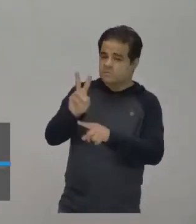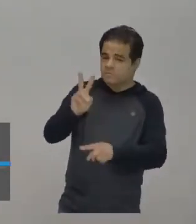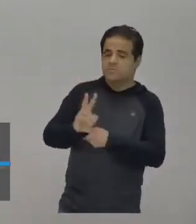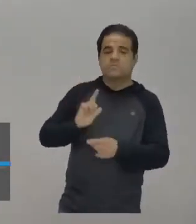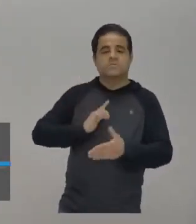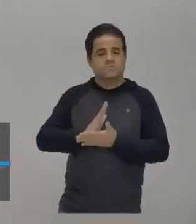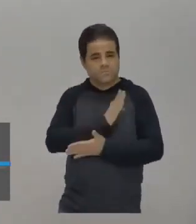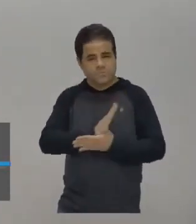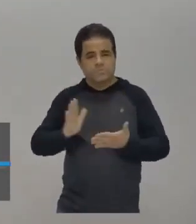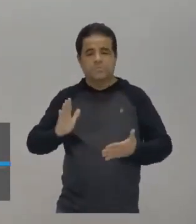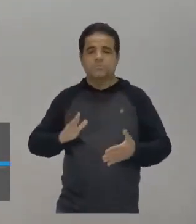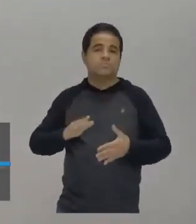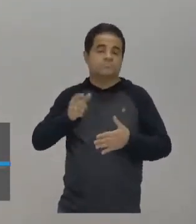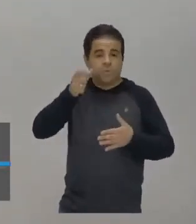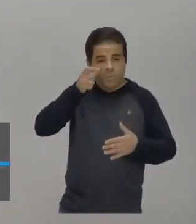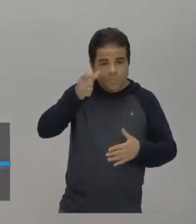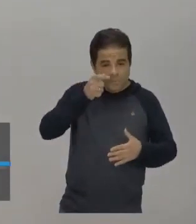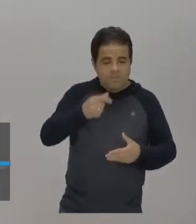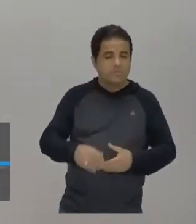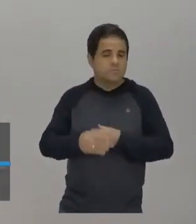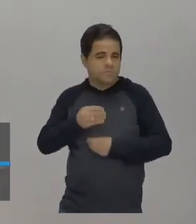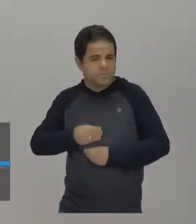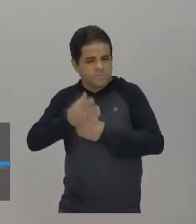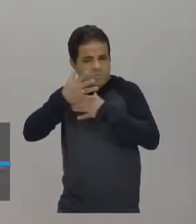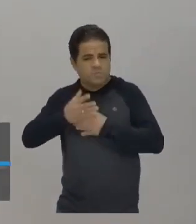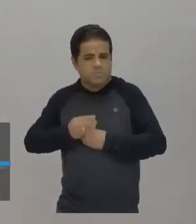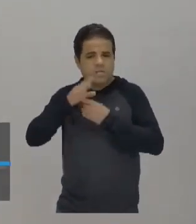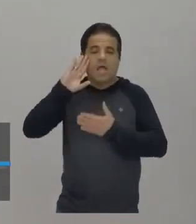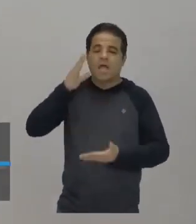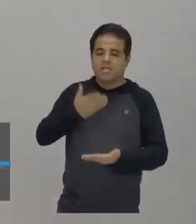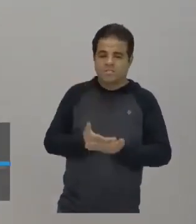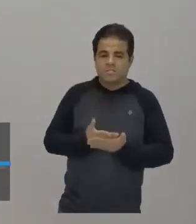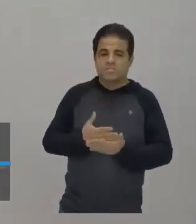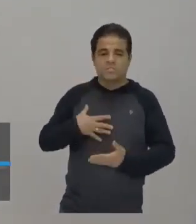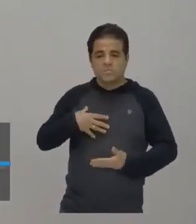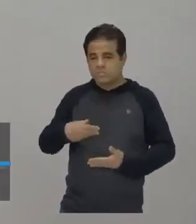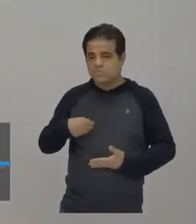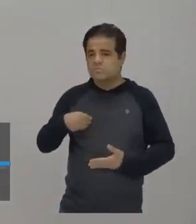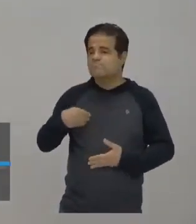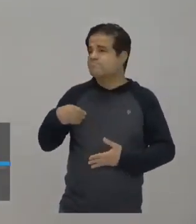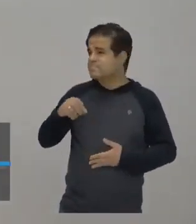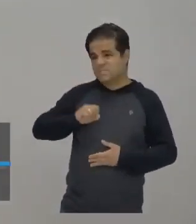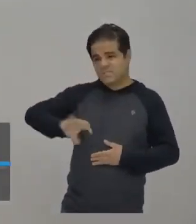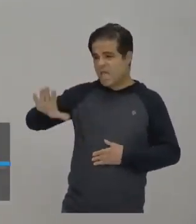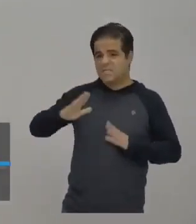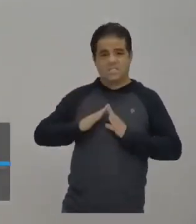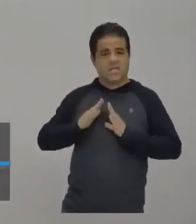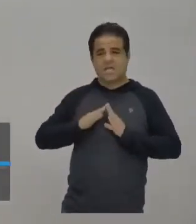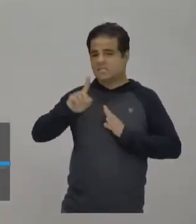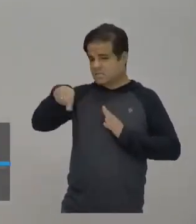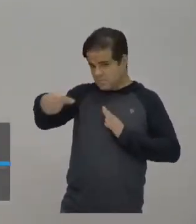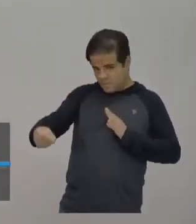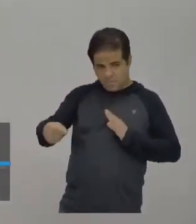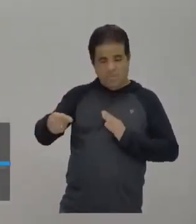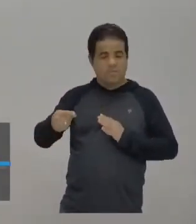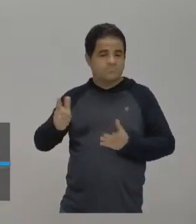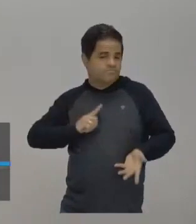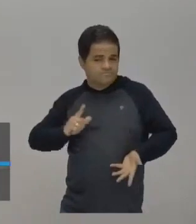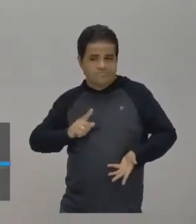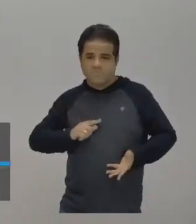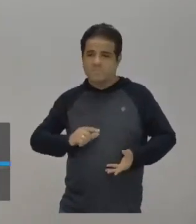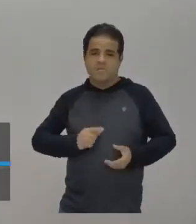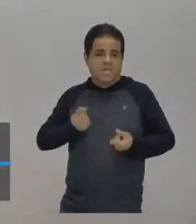gente, pelo que eu pude observar no chat, que acredita que os filhos devem sair de casa apenas quando obtiverem